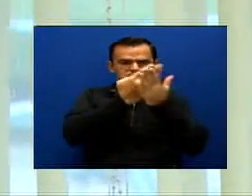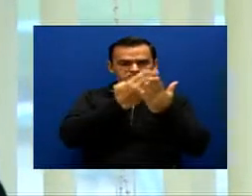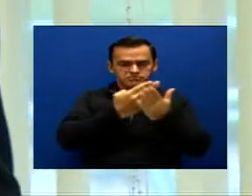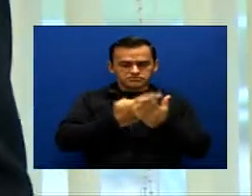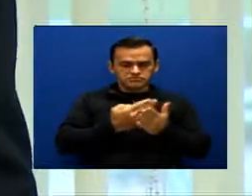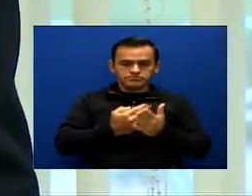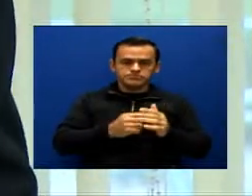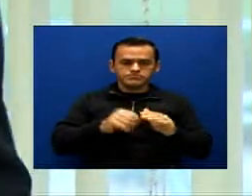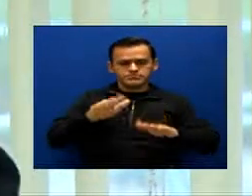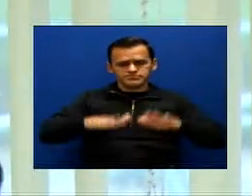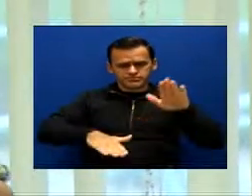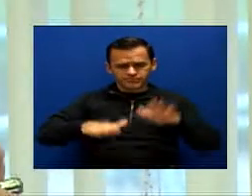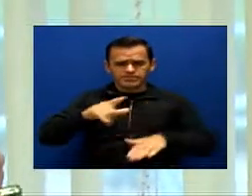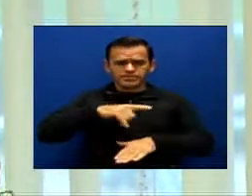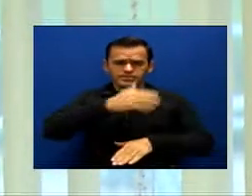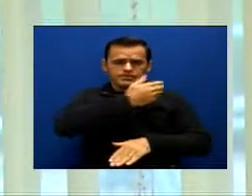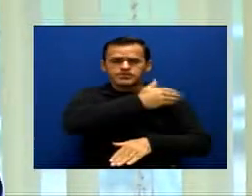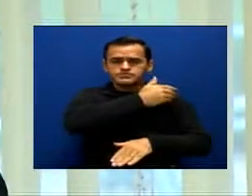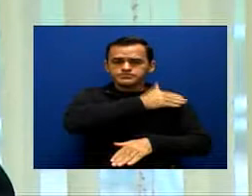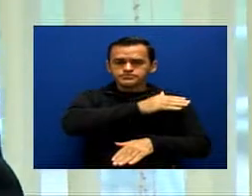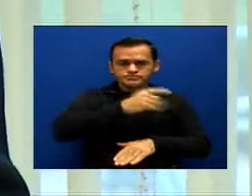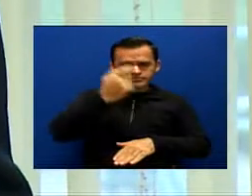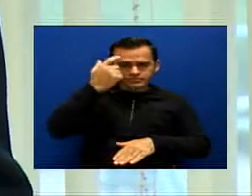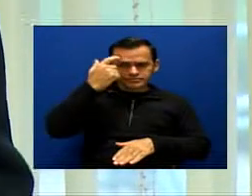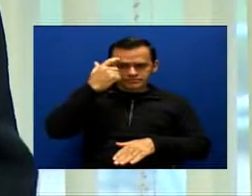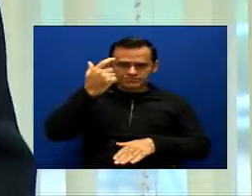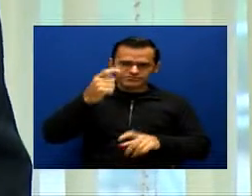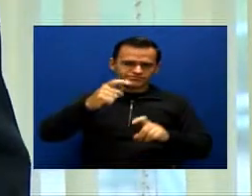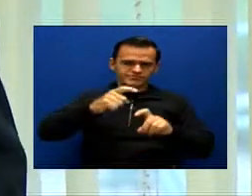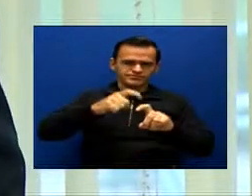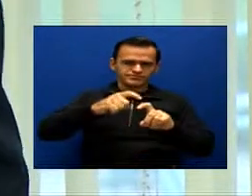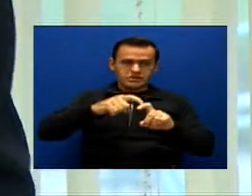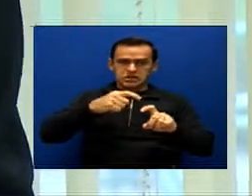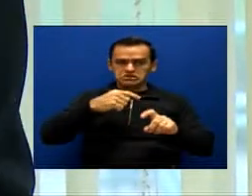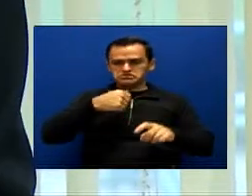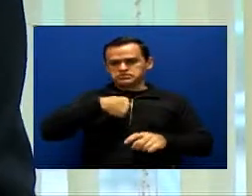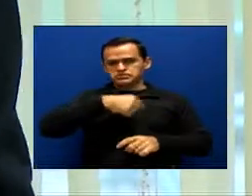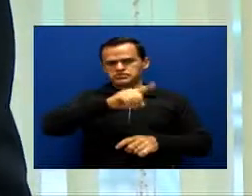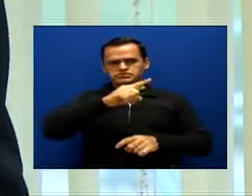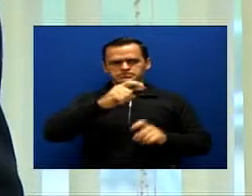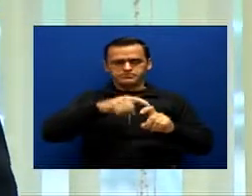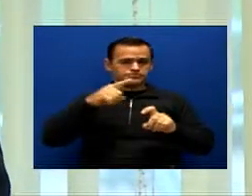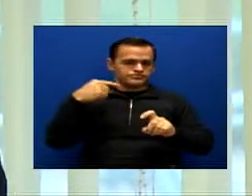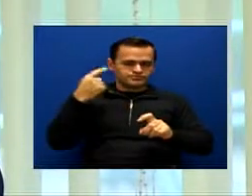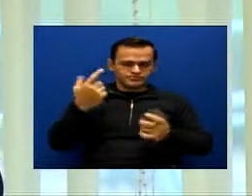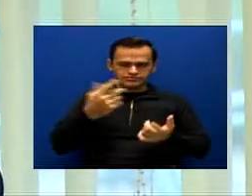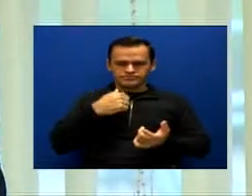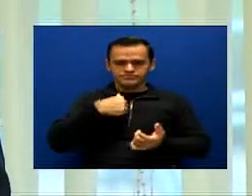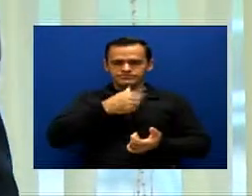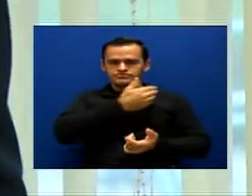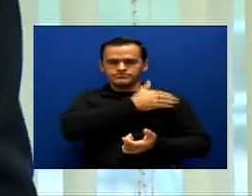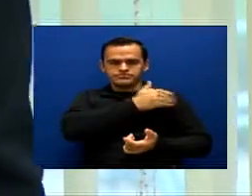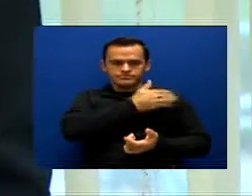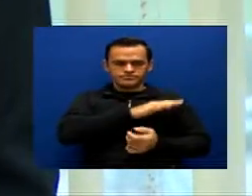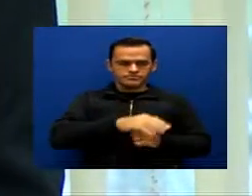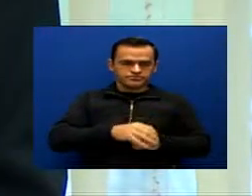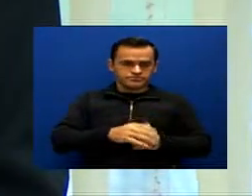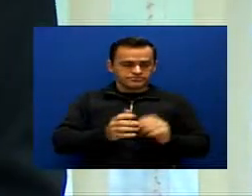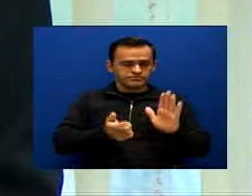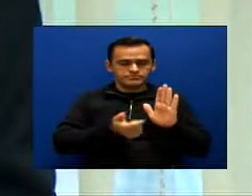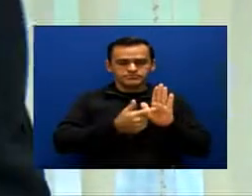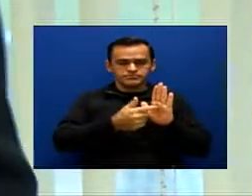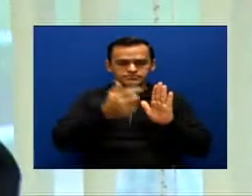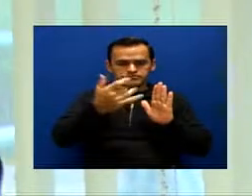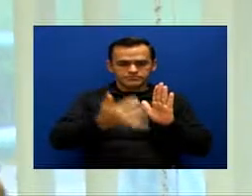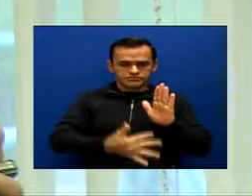Existe esse preconceito, às vezes a gente caminha um paciente para o psiquiatra e o paciente não vai. Então, algumas definições. Identidade, veja, estou falando de